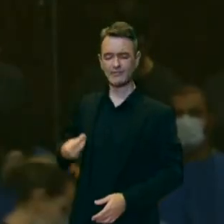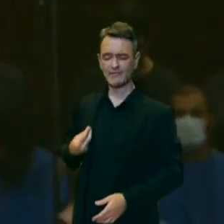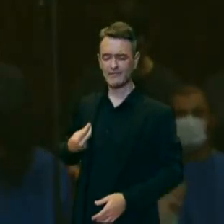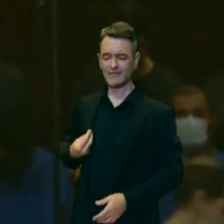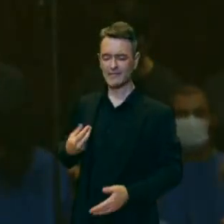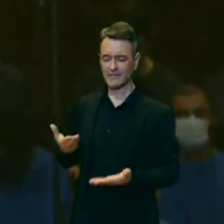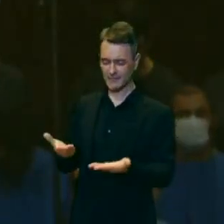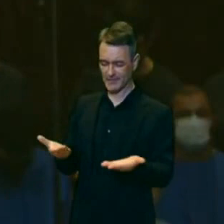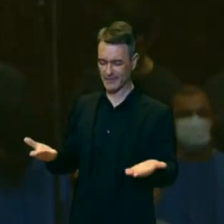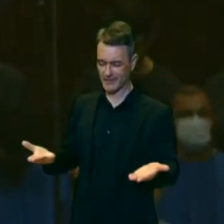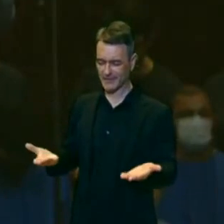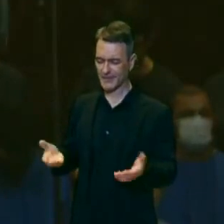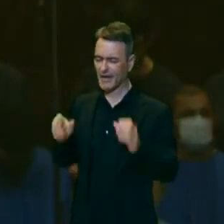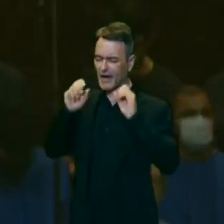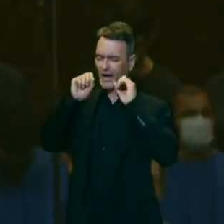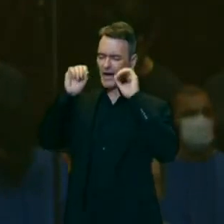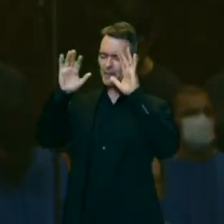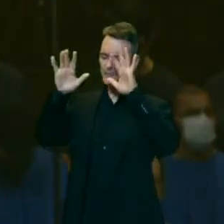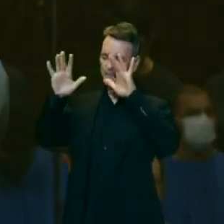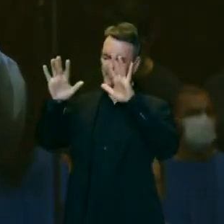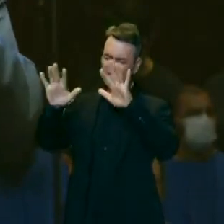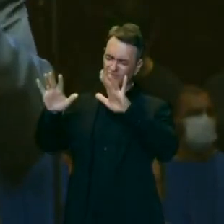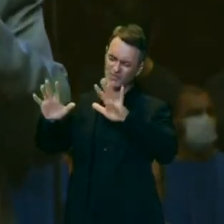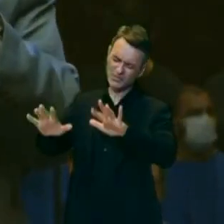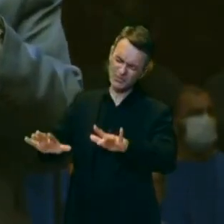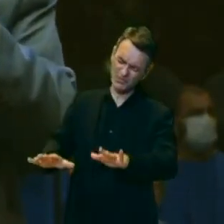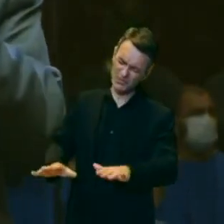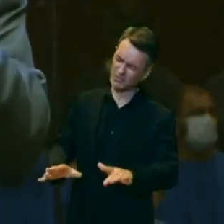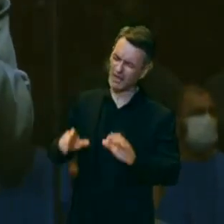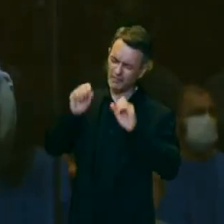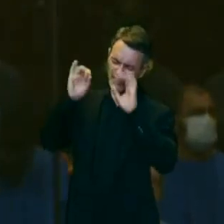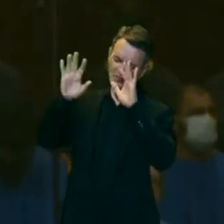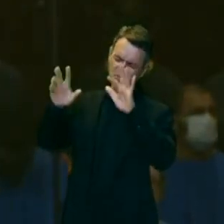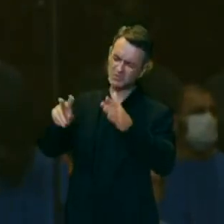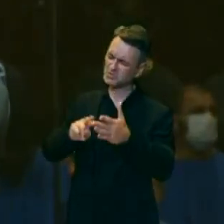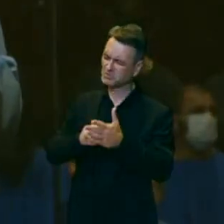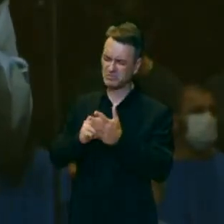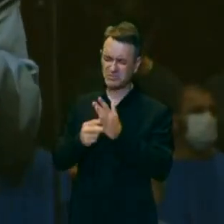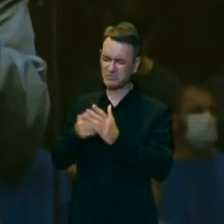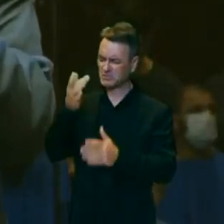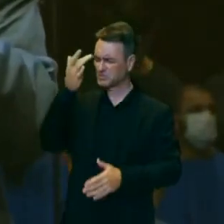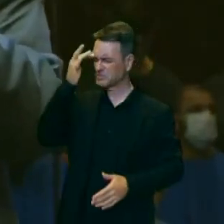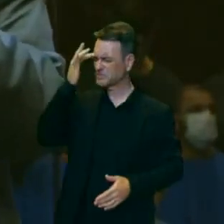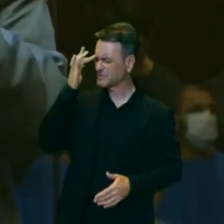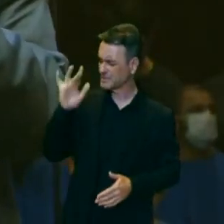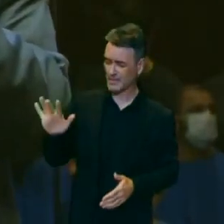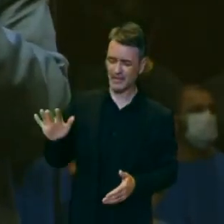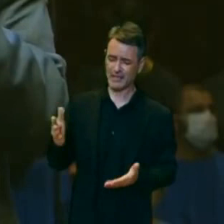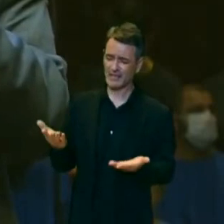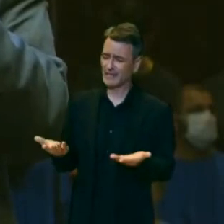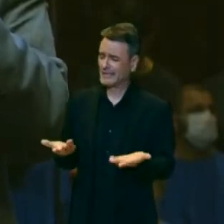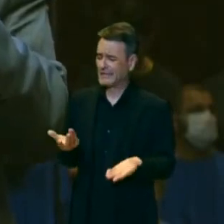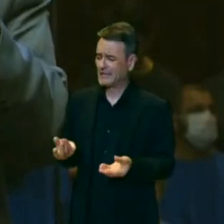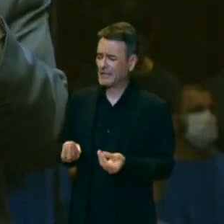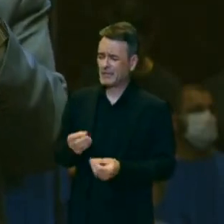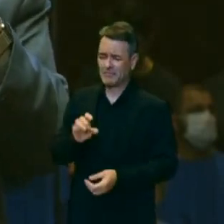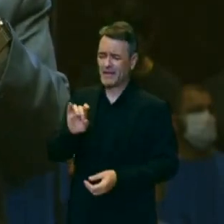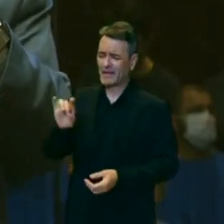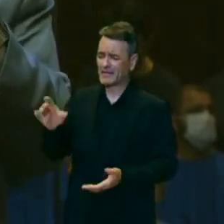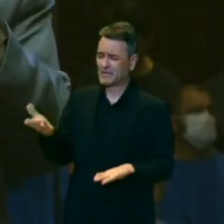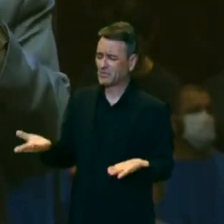Que o Senhor esteja agora abençoando. Senhor, eu não sei o que significa para a vida deles essa expressão o que é